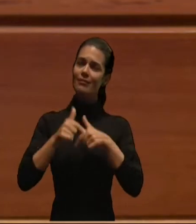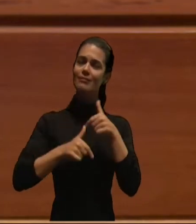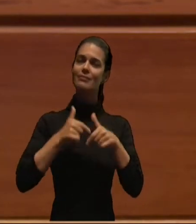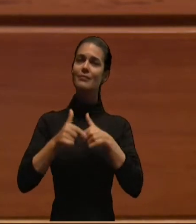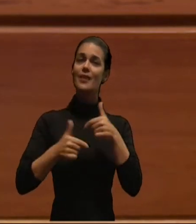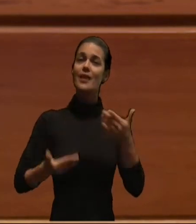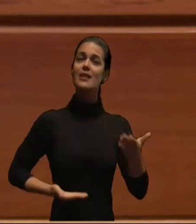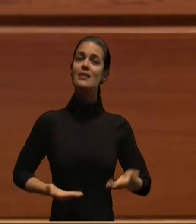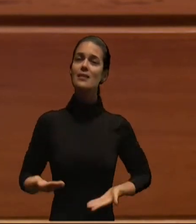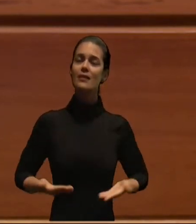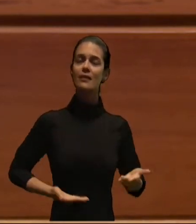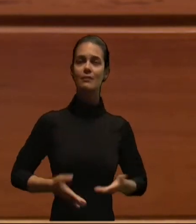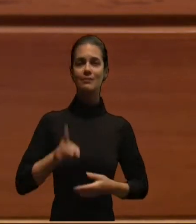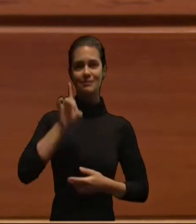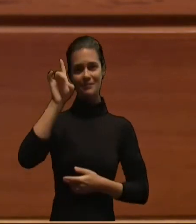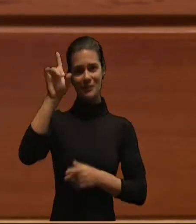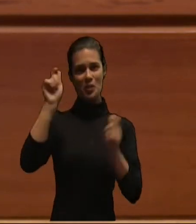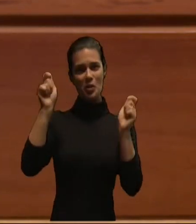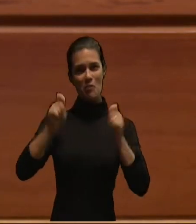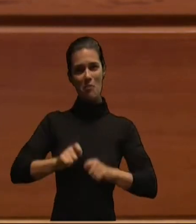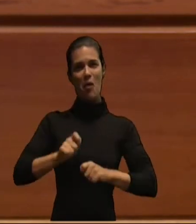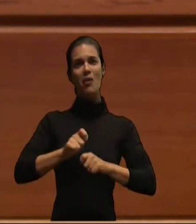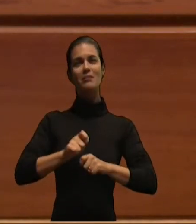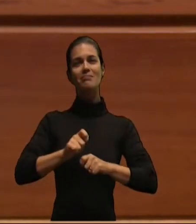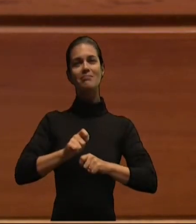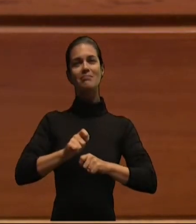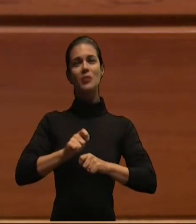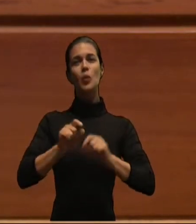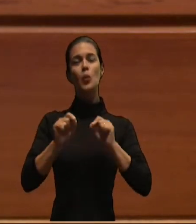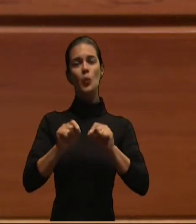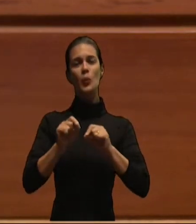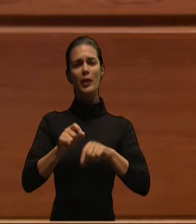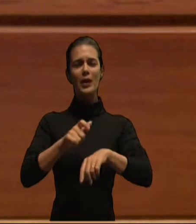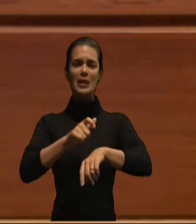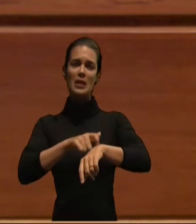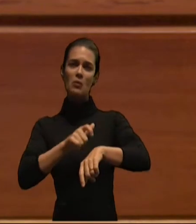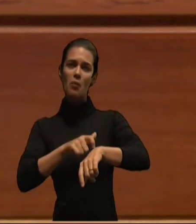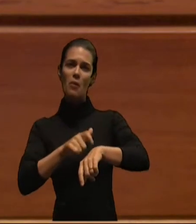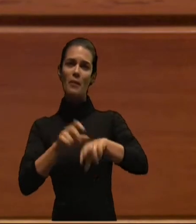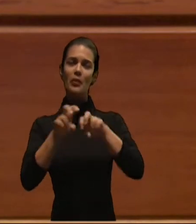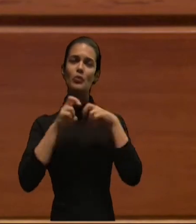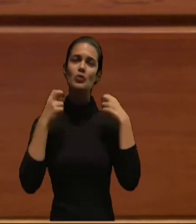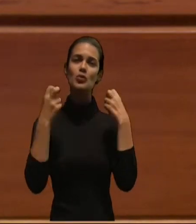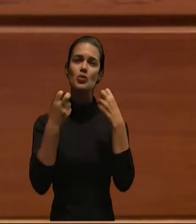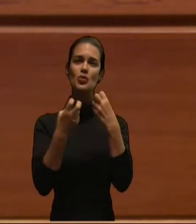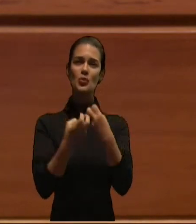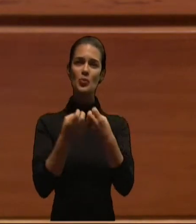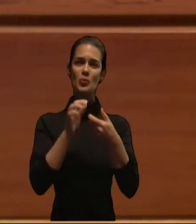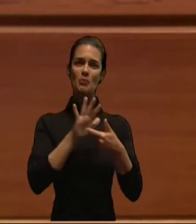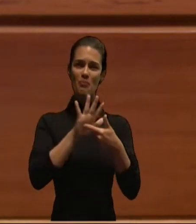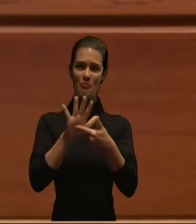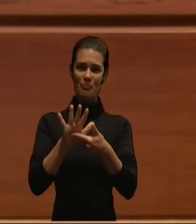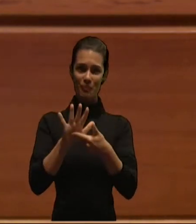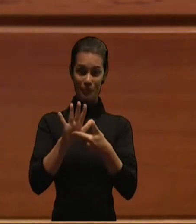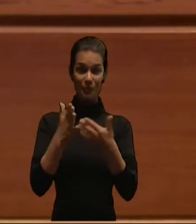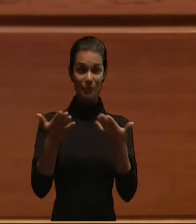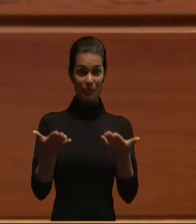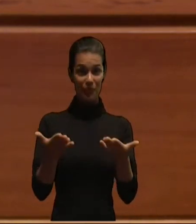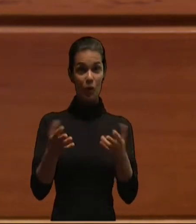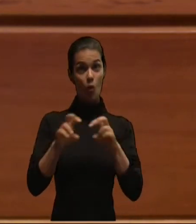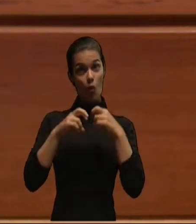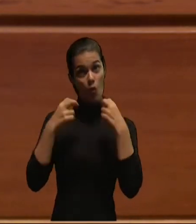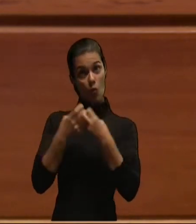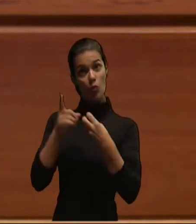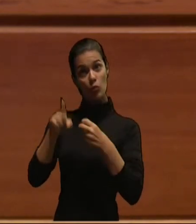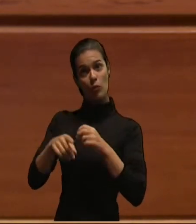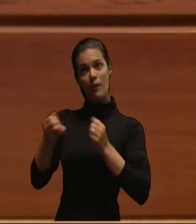incansavelmente para que possamos levar até você este momento de culto ao Senhor. O culto é a Ele, e nós como